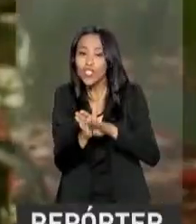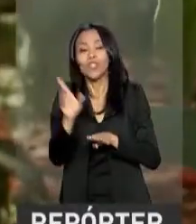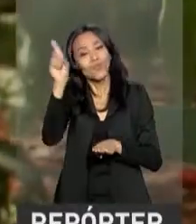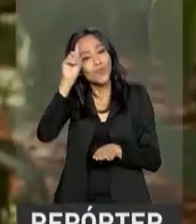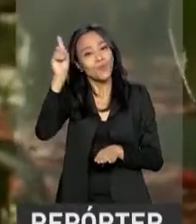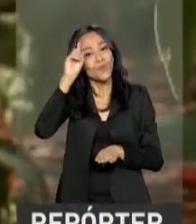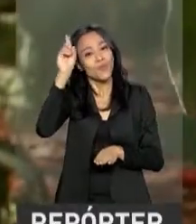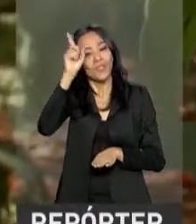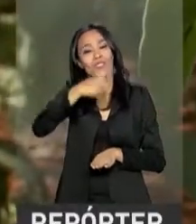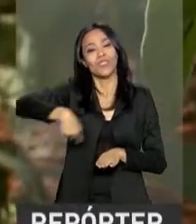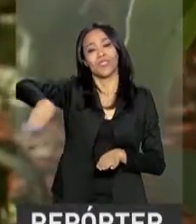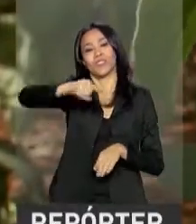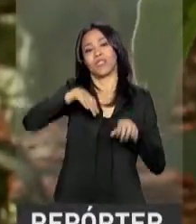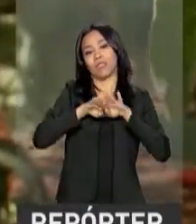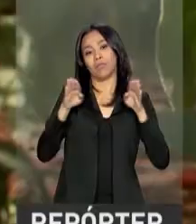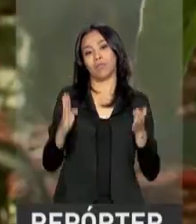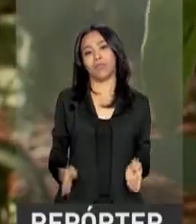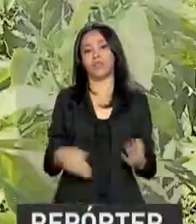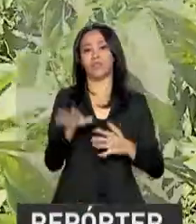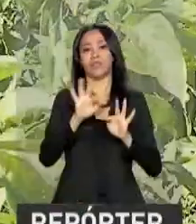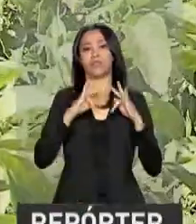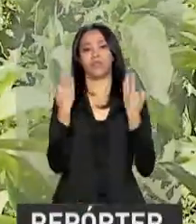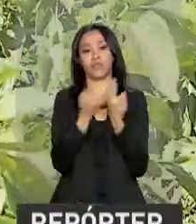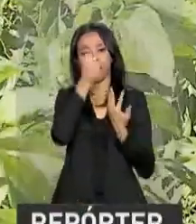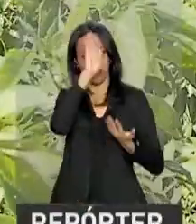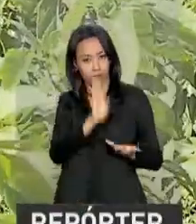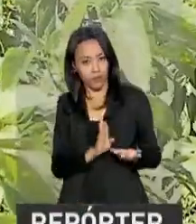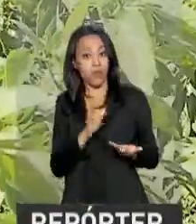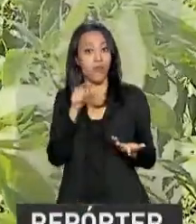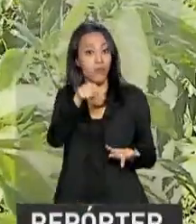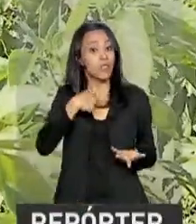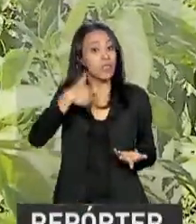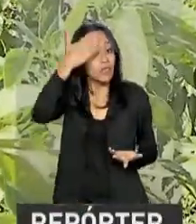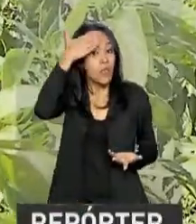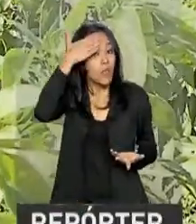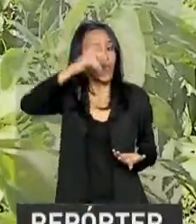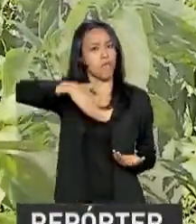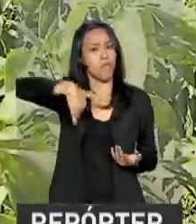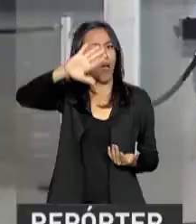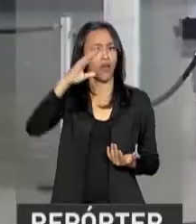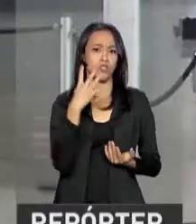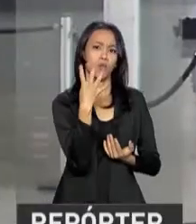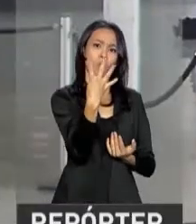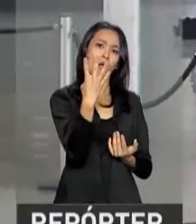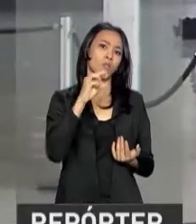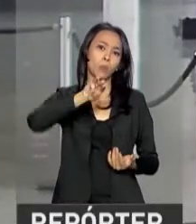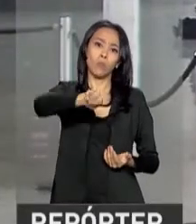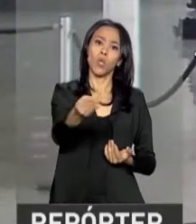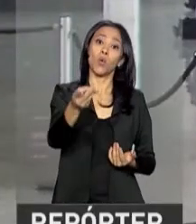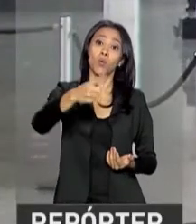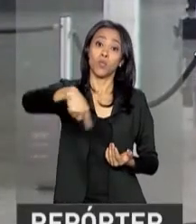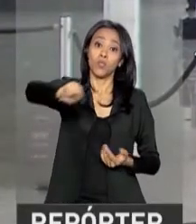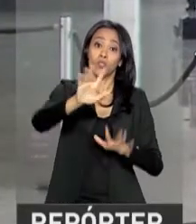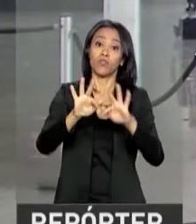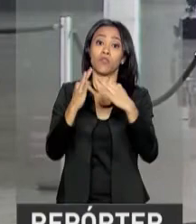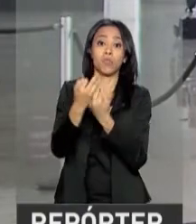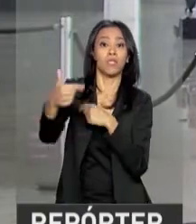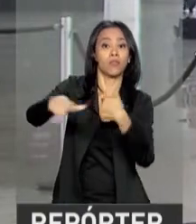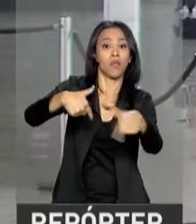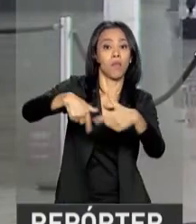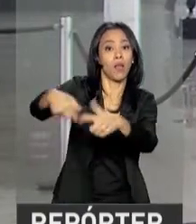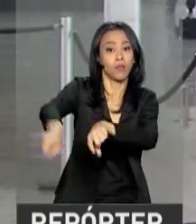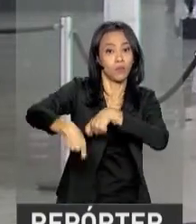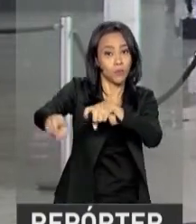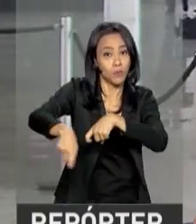os dias às mesas das famílias brasileiras para se ter uma idéia são mais de 4 milhões de famílias agricultoras o que